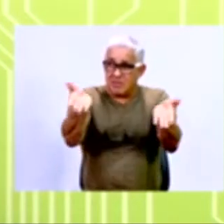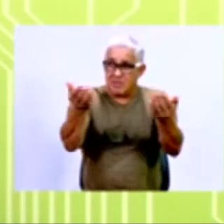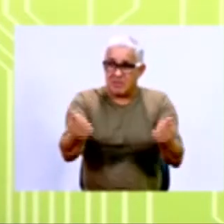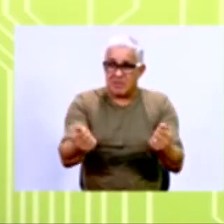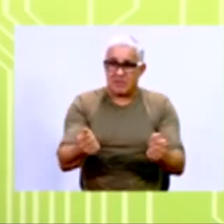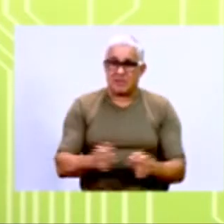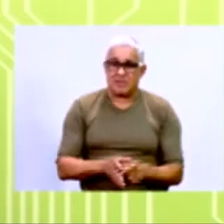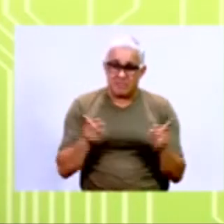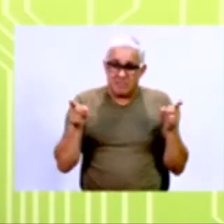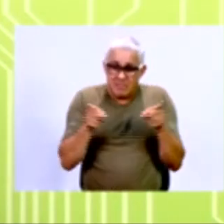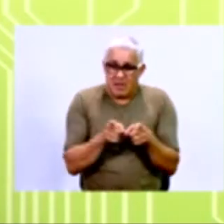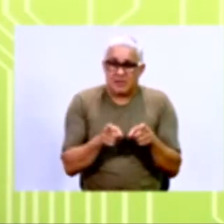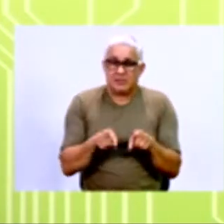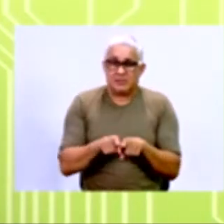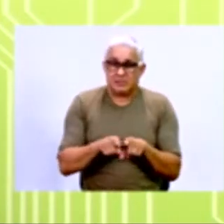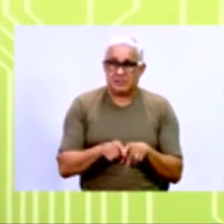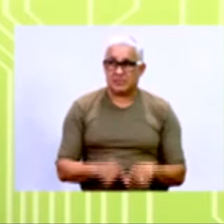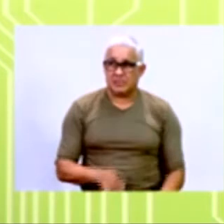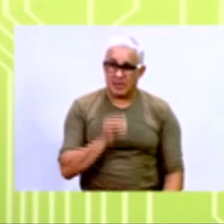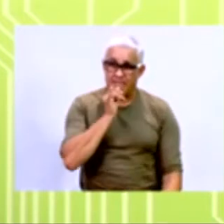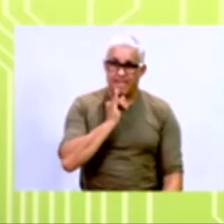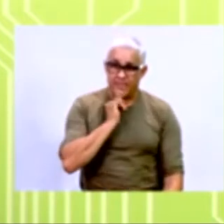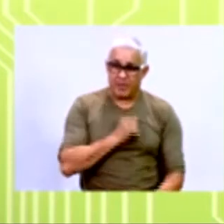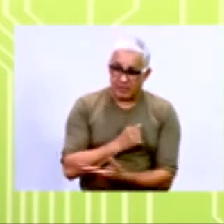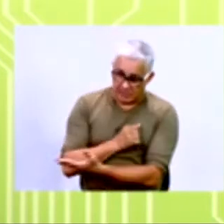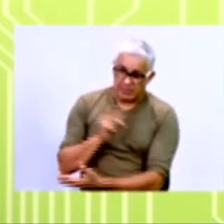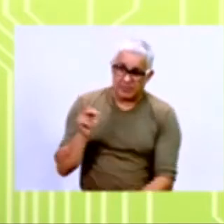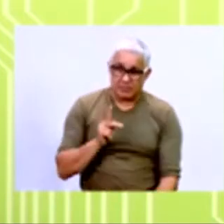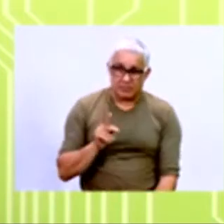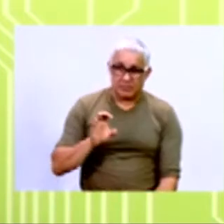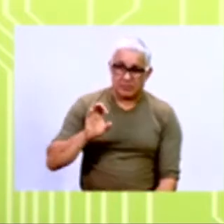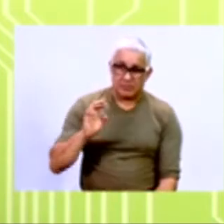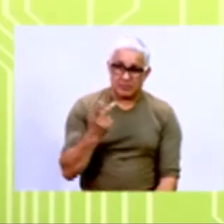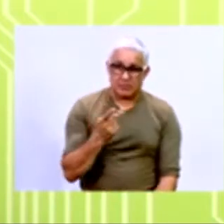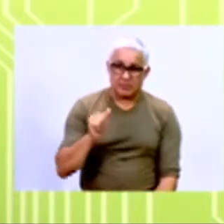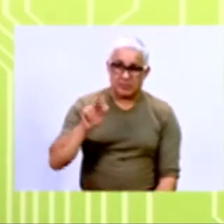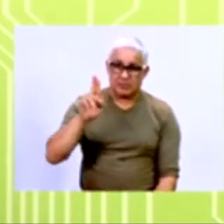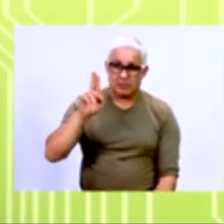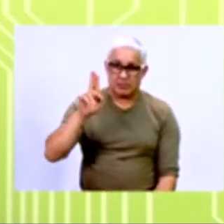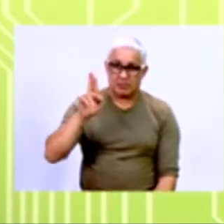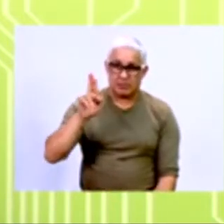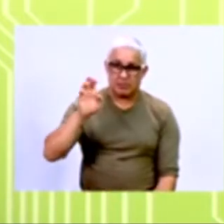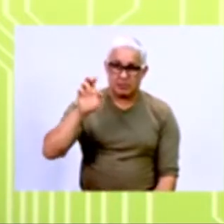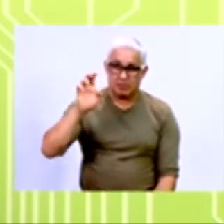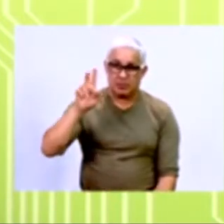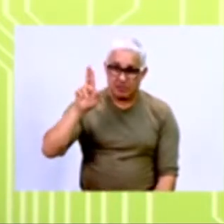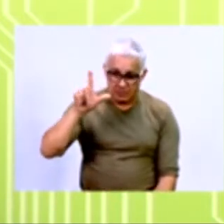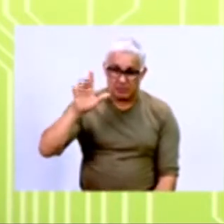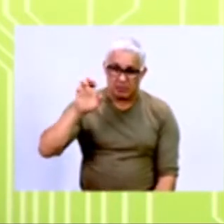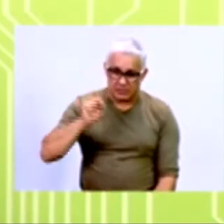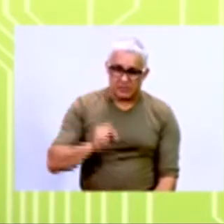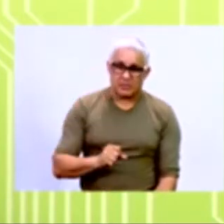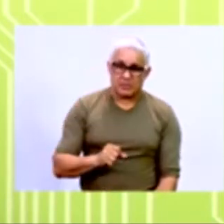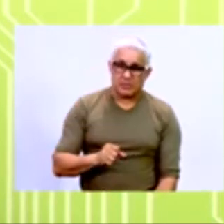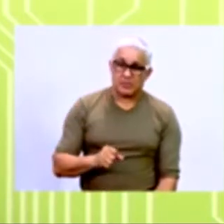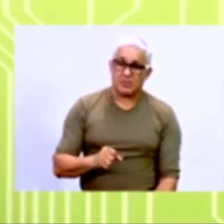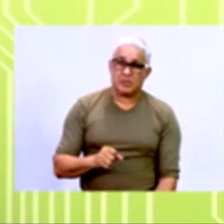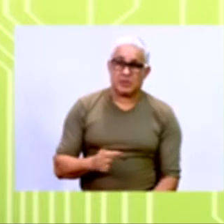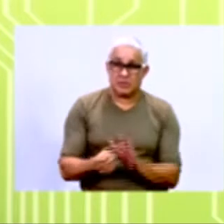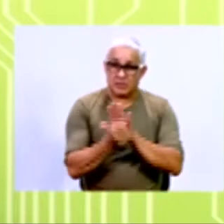tamanho. E esse exemplo que o professor Charles falou, um site de academia de dança, olha aí, ó, uma